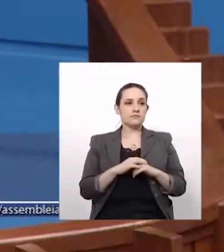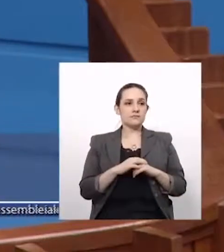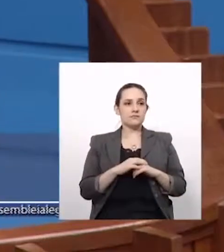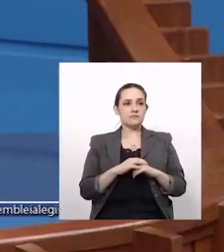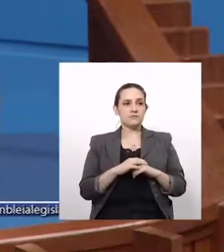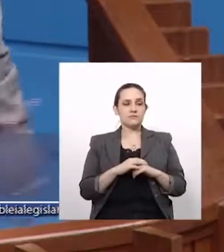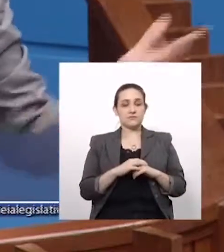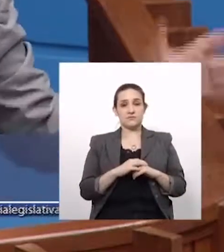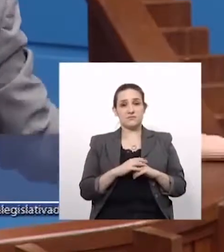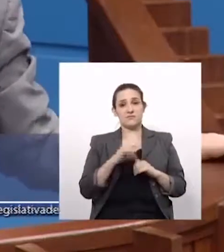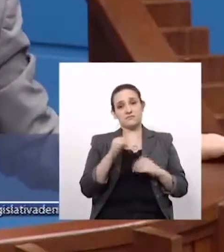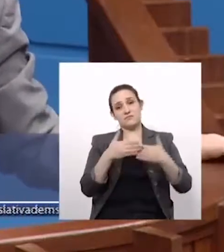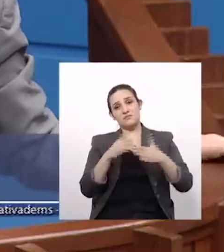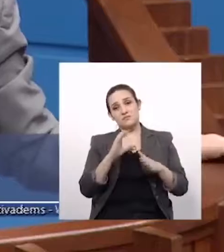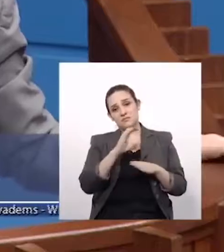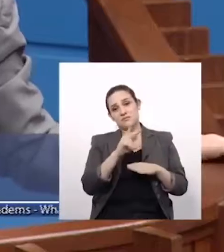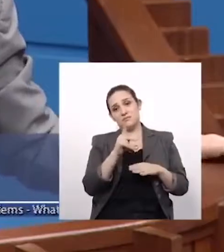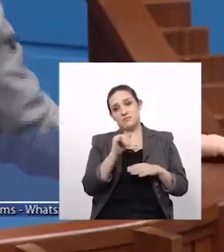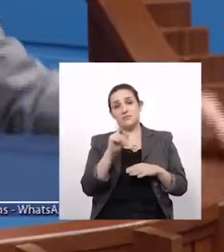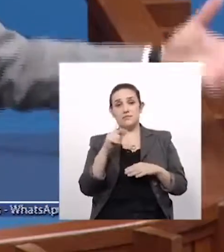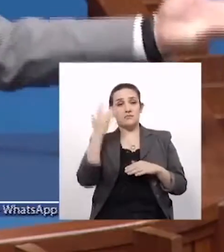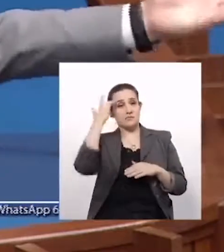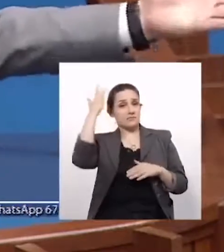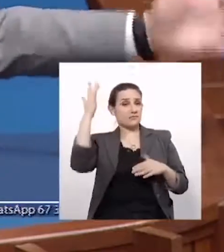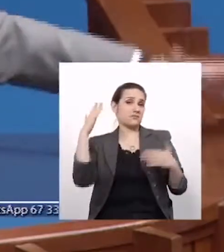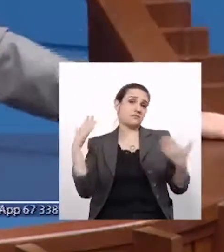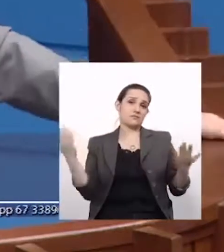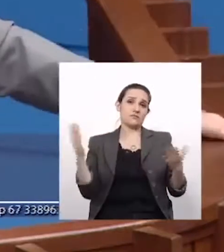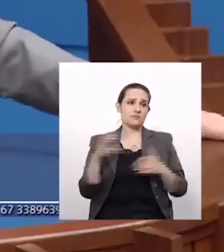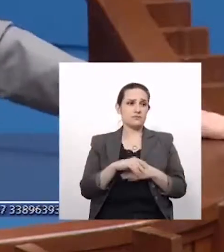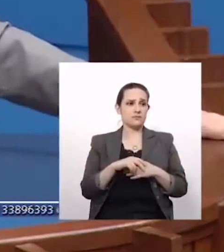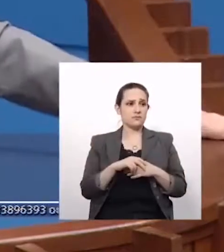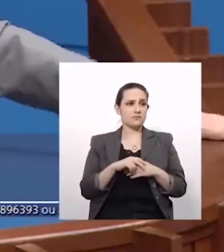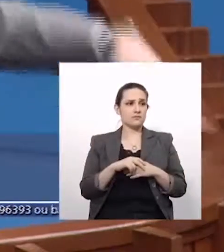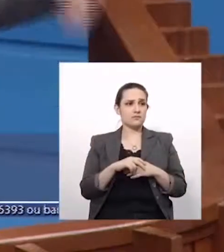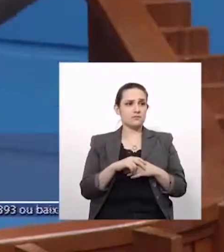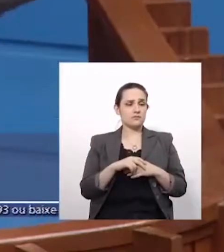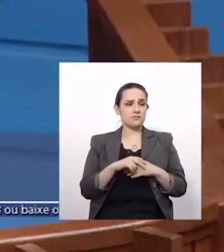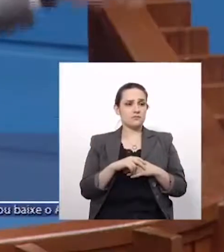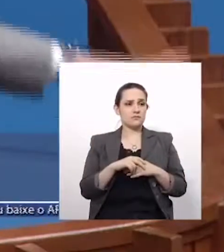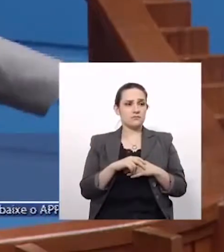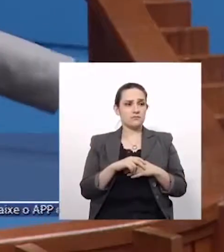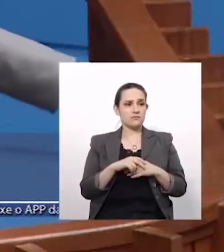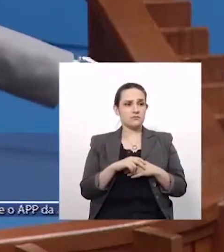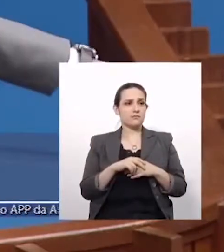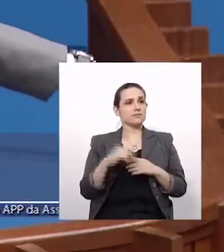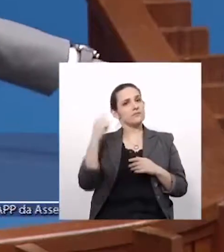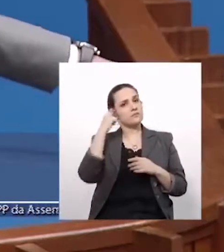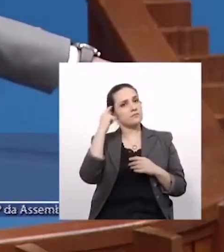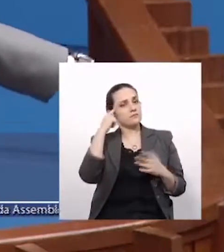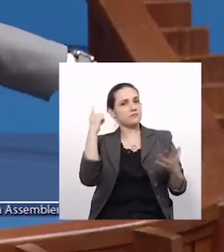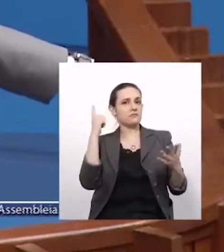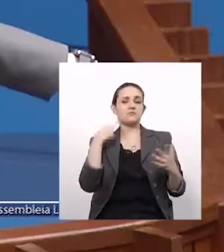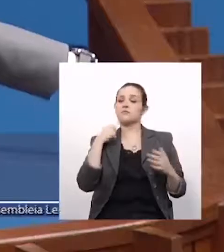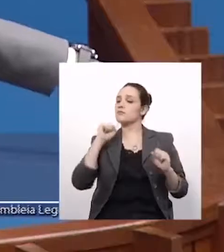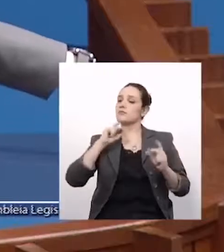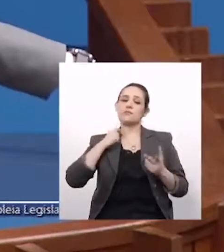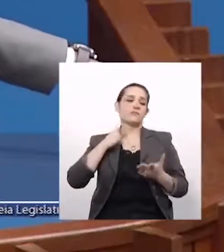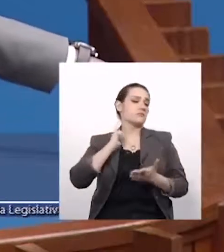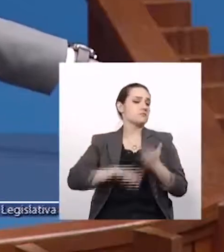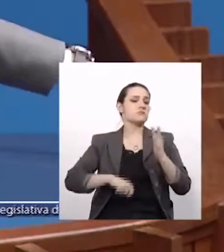Fazer uma CPI na circunstância é fácil. Era muito fácil para nós parlamentares apostar as nossas assinaturas